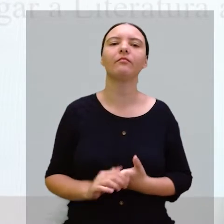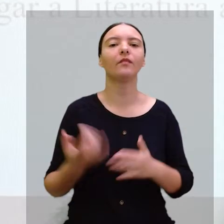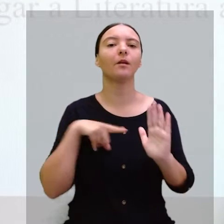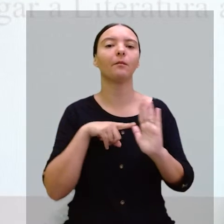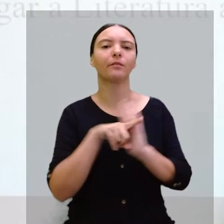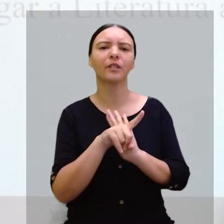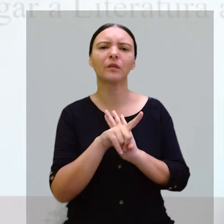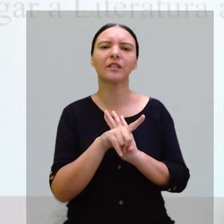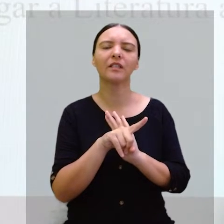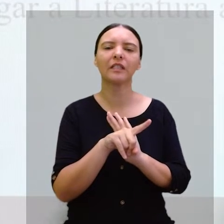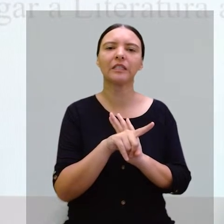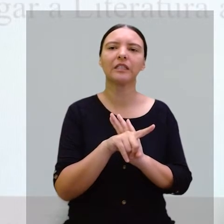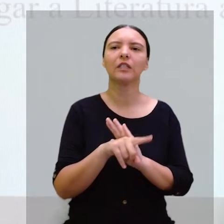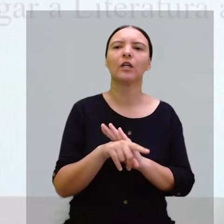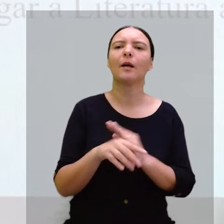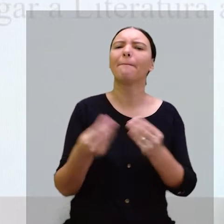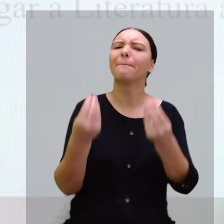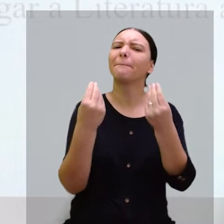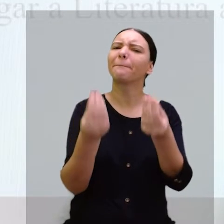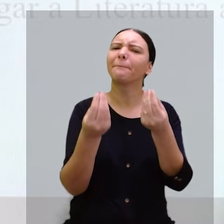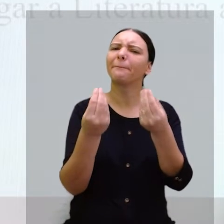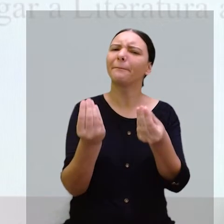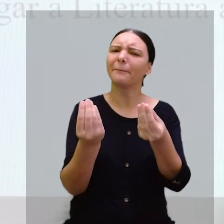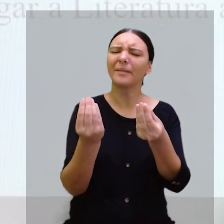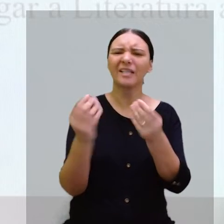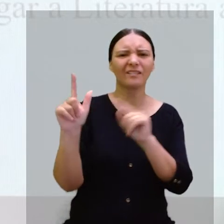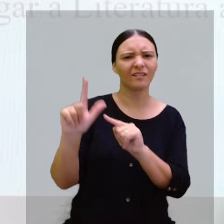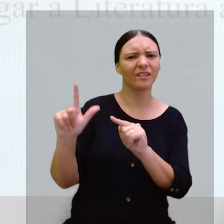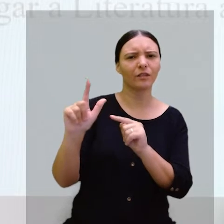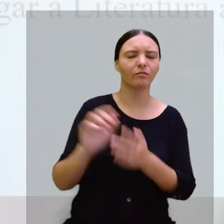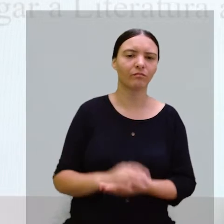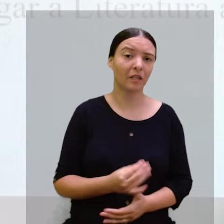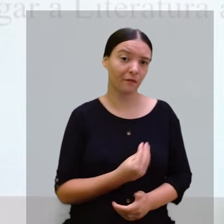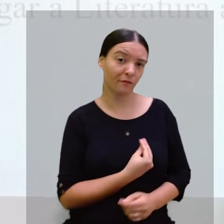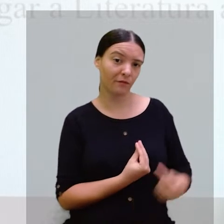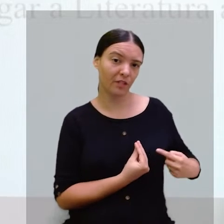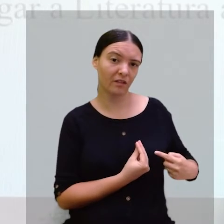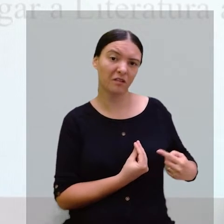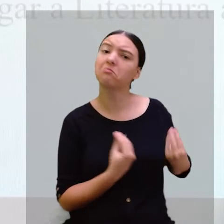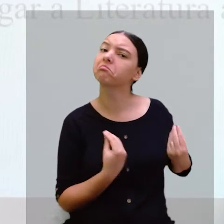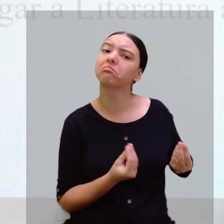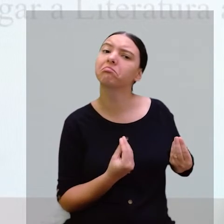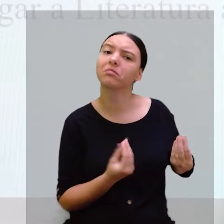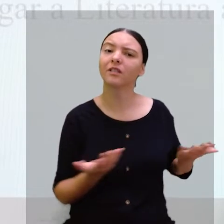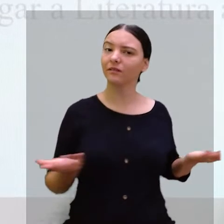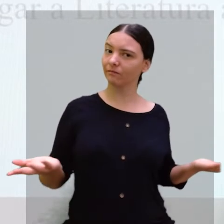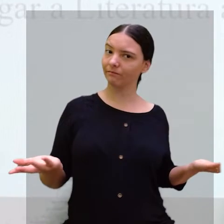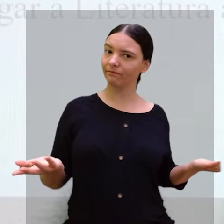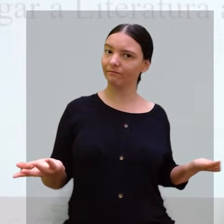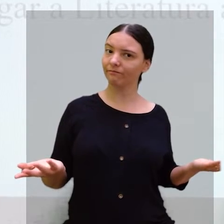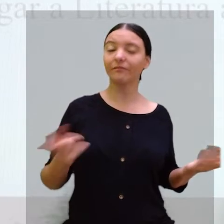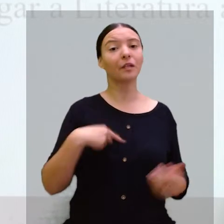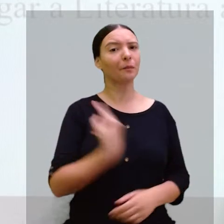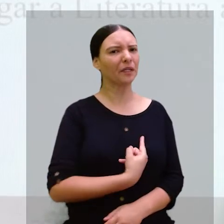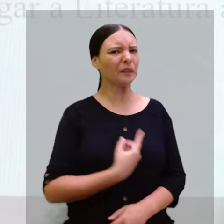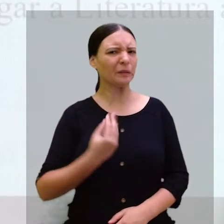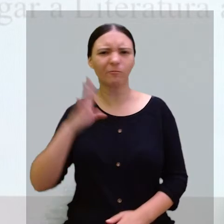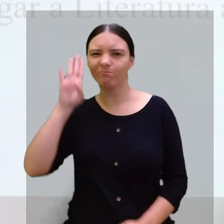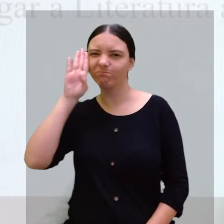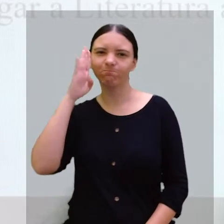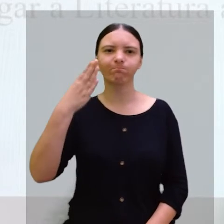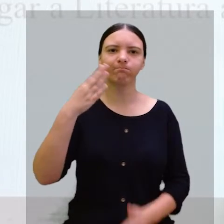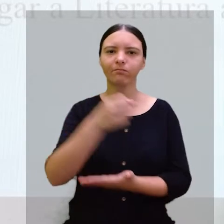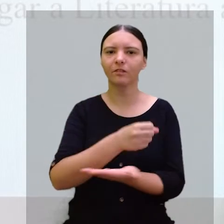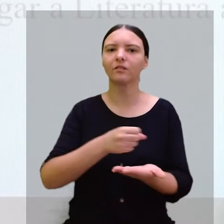pergunta para que serve literatura, a gente pode se perguntar também, mas para que serve a vida, né? É uma coisa para a gente às vezes tão fundamental, tão